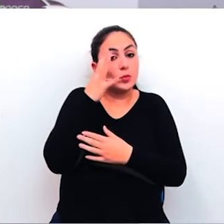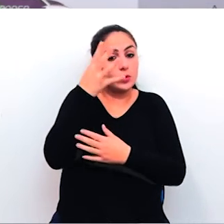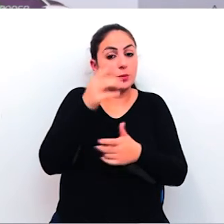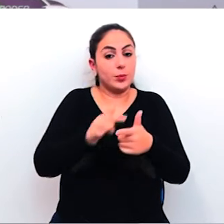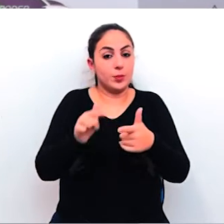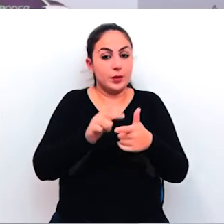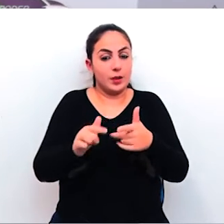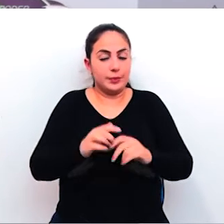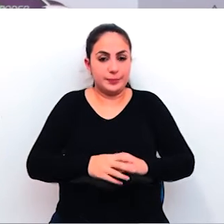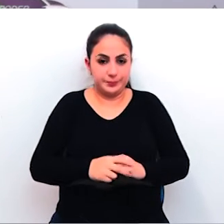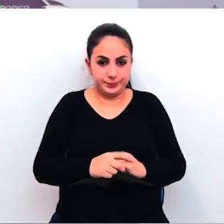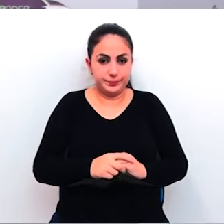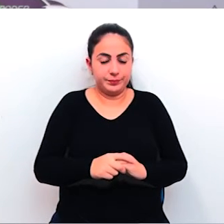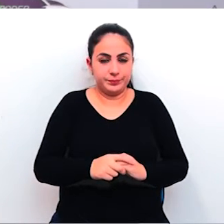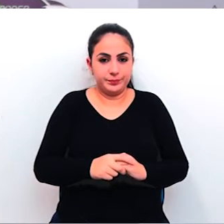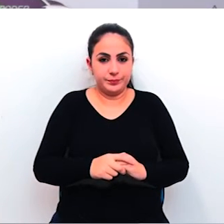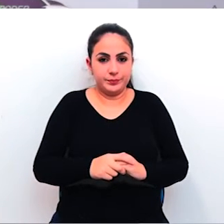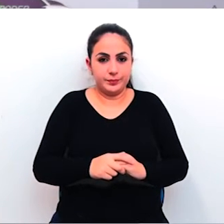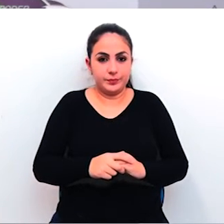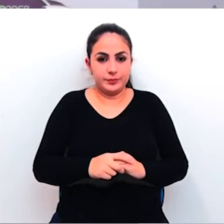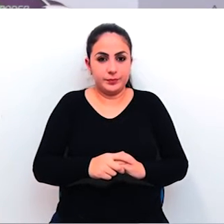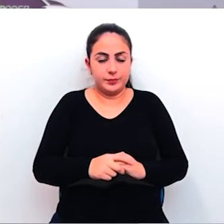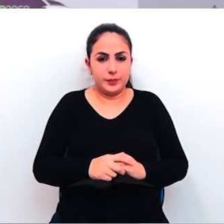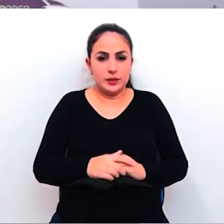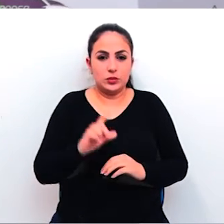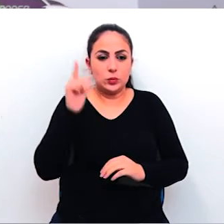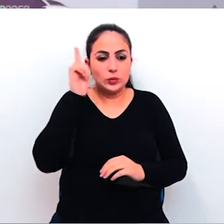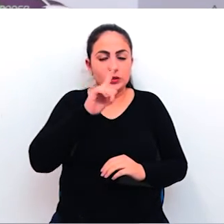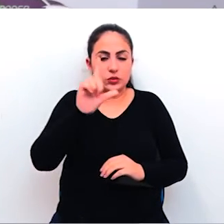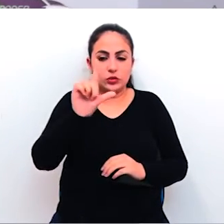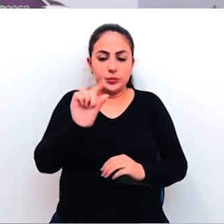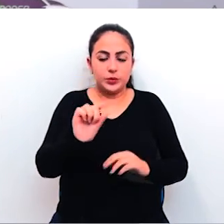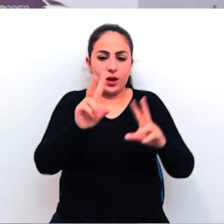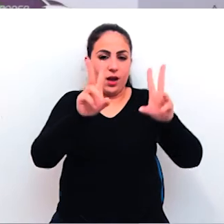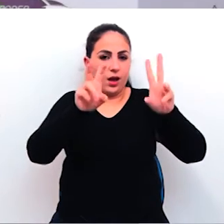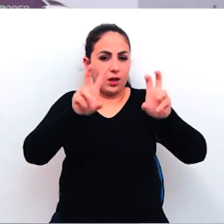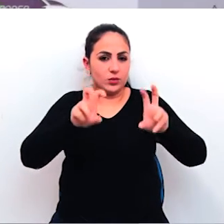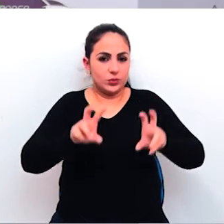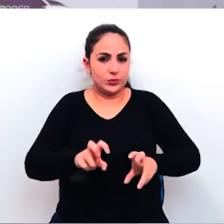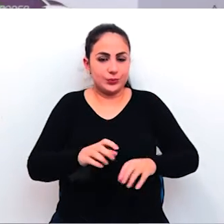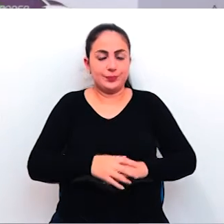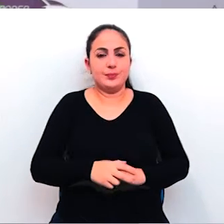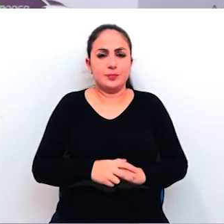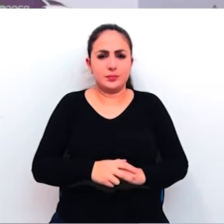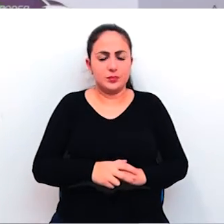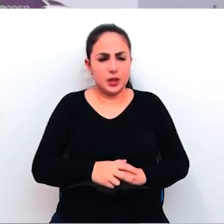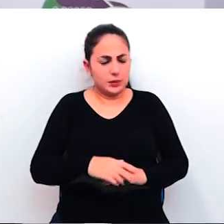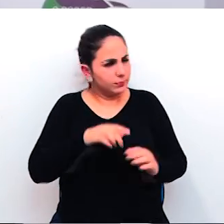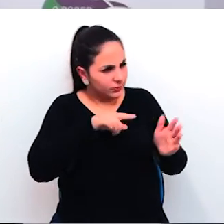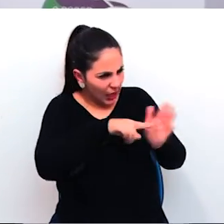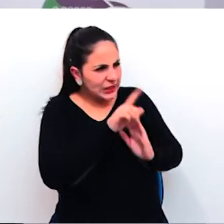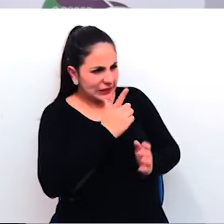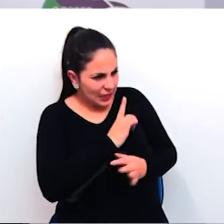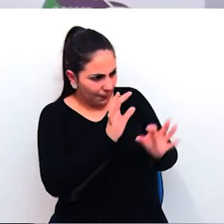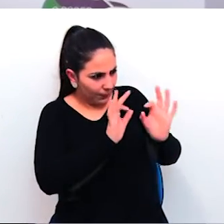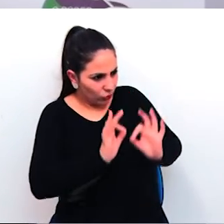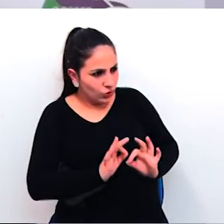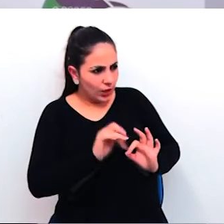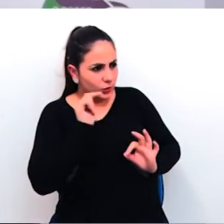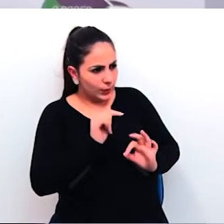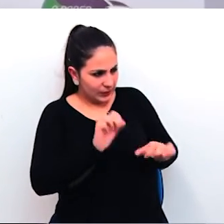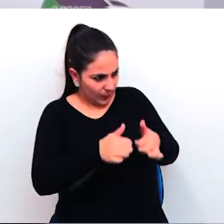achar uma solução para esse problema uma solução para minimizar nessas questões do trás existem projetos